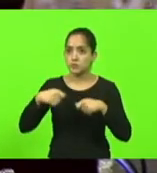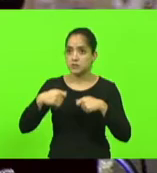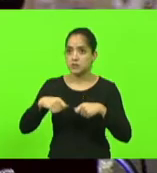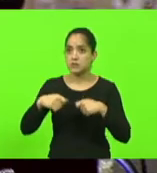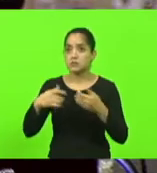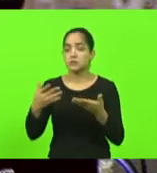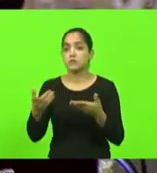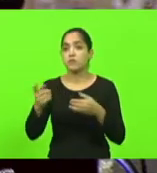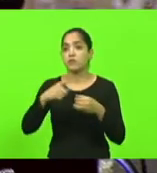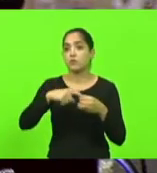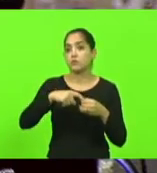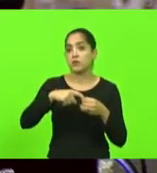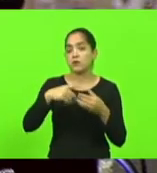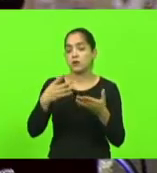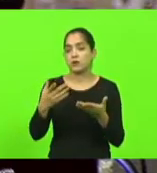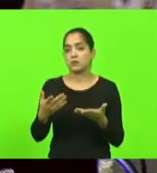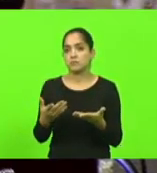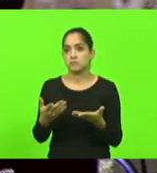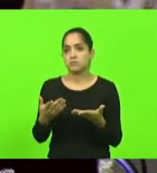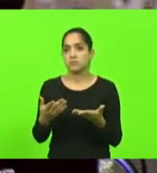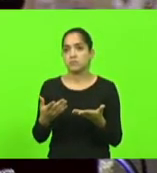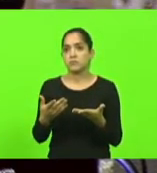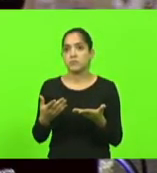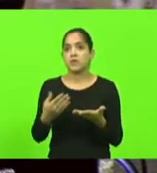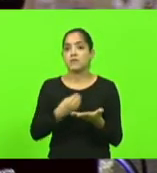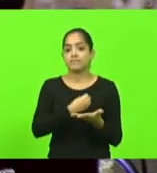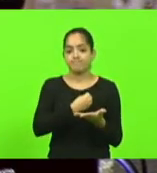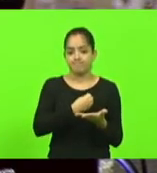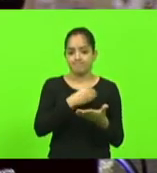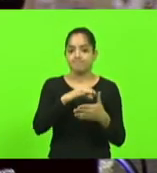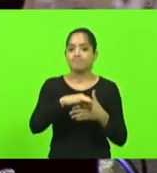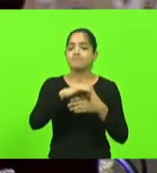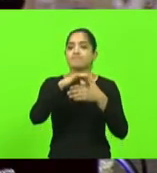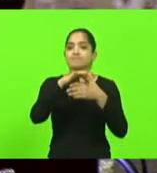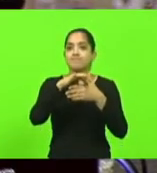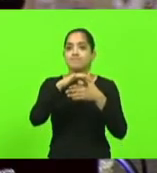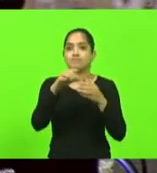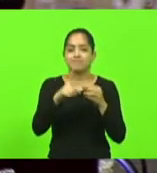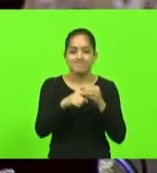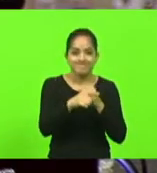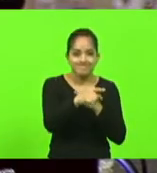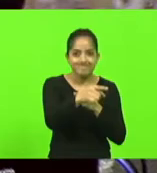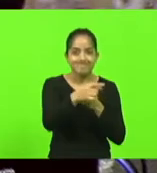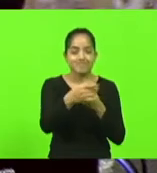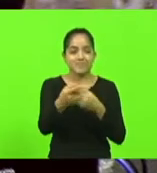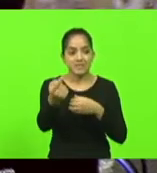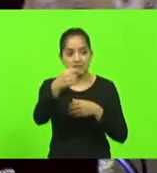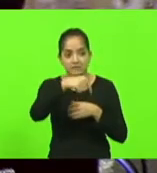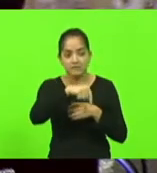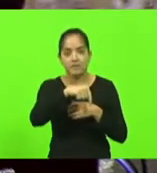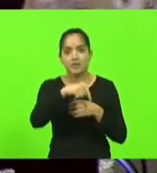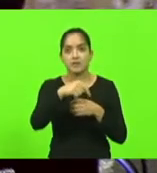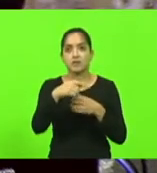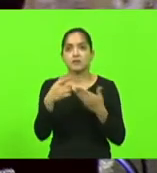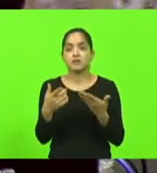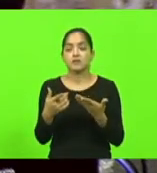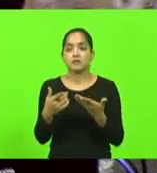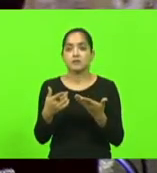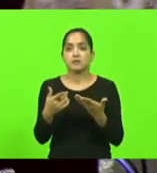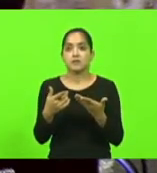nós estamos aqui, vêm as lideranças do interior, principalmente nós, deputados, que somos do interior, do